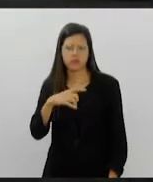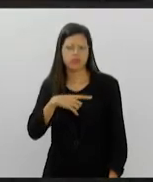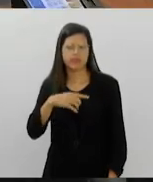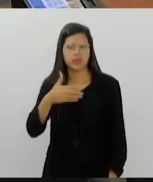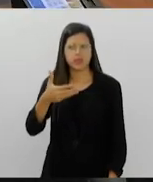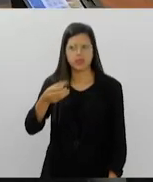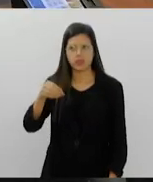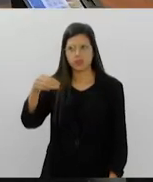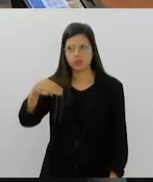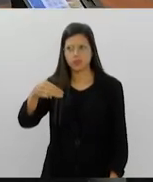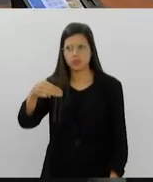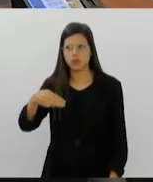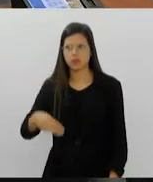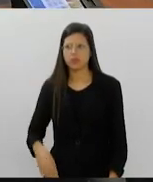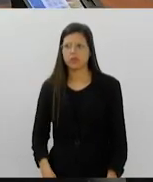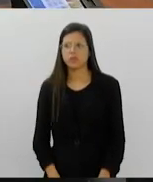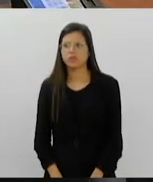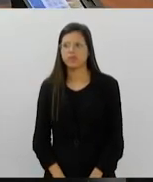minutos.